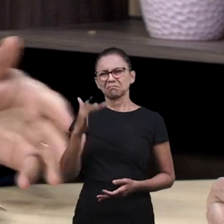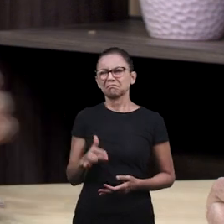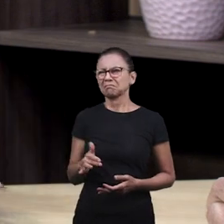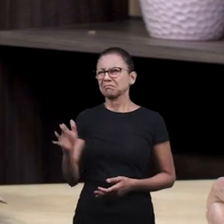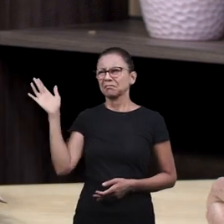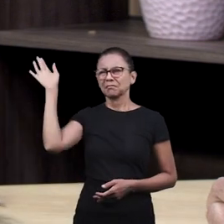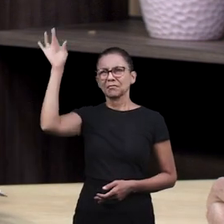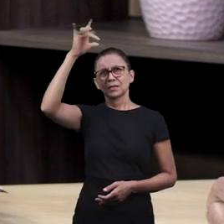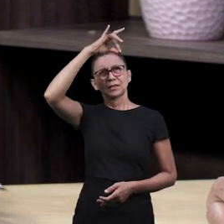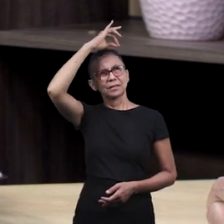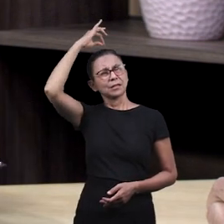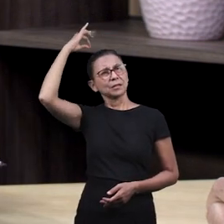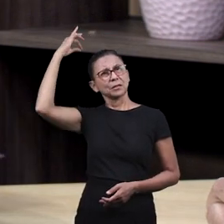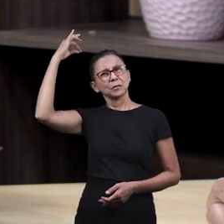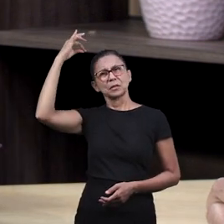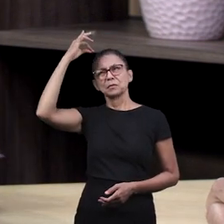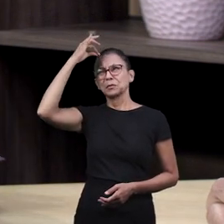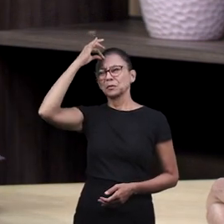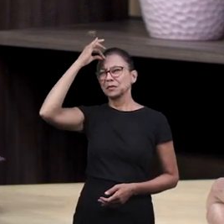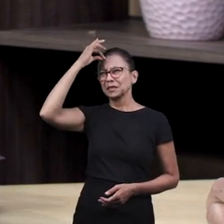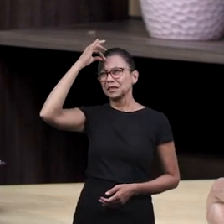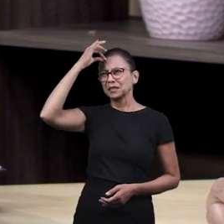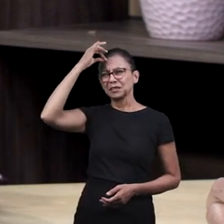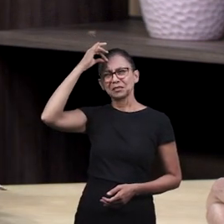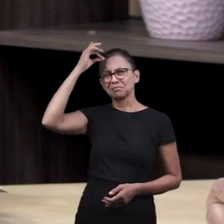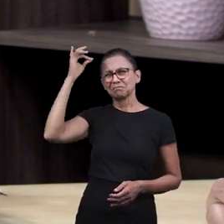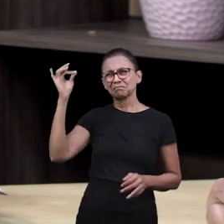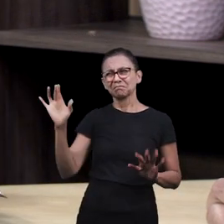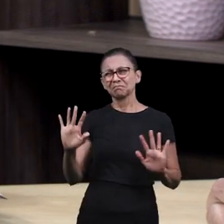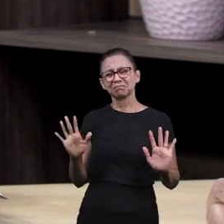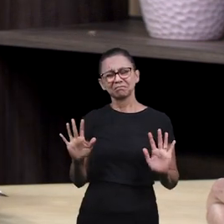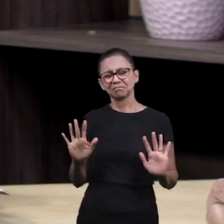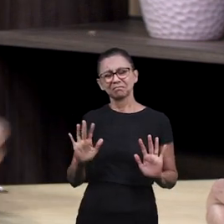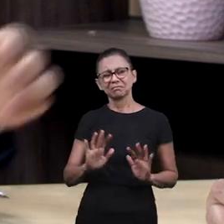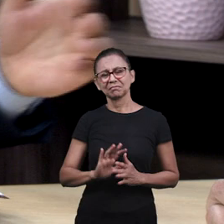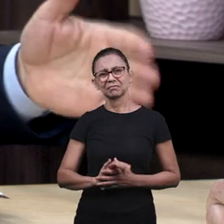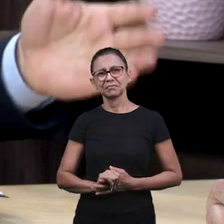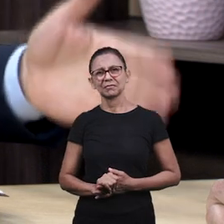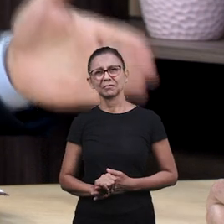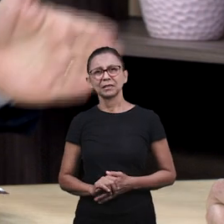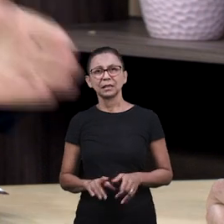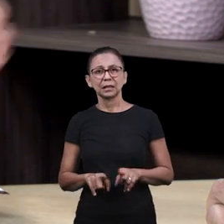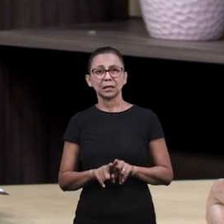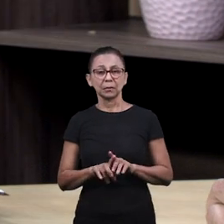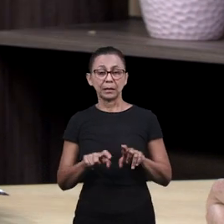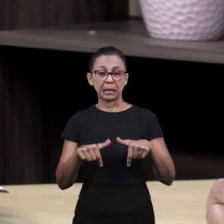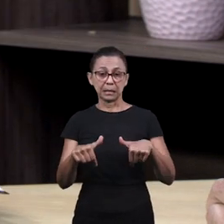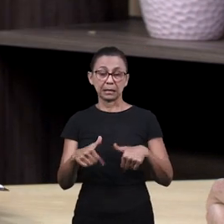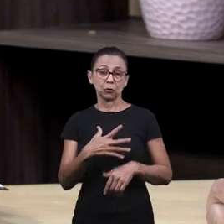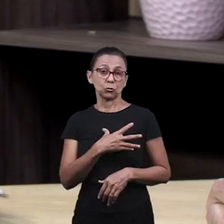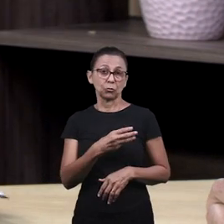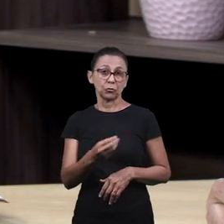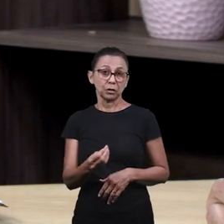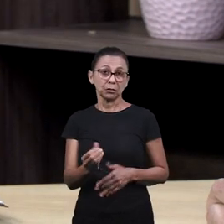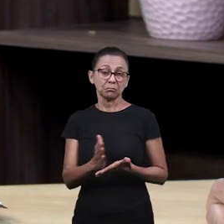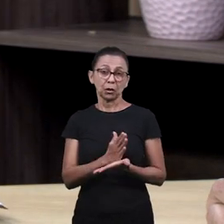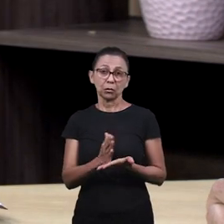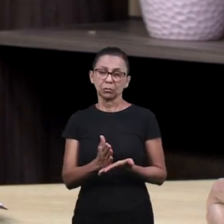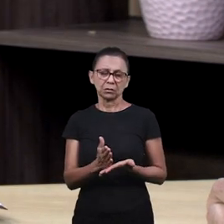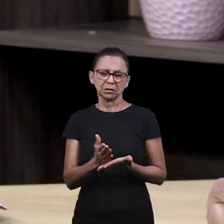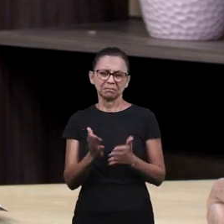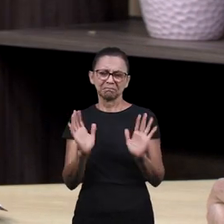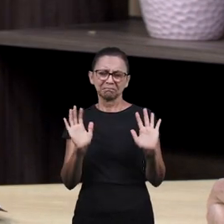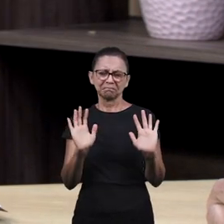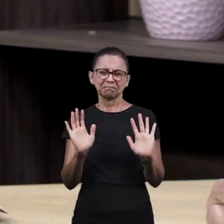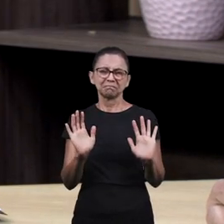desconsideram a ação do Espírito Santo, né, ou até mesmo a ação do Filho, mas a gente vê aí claramente a operação da Trindade ao longo